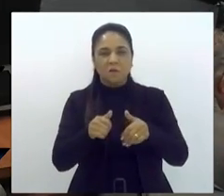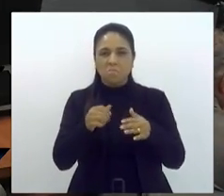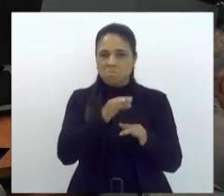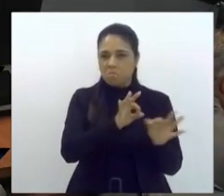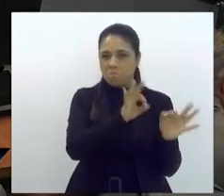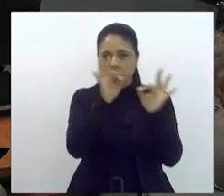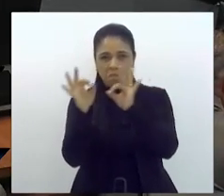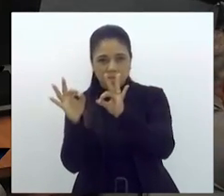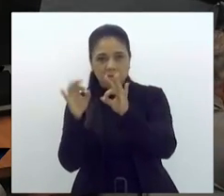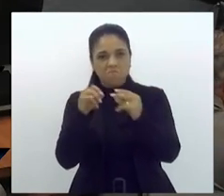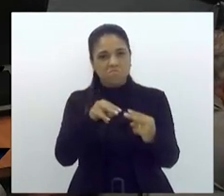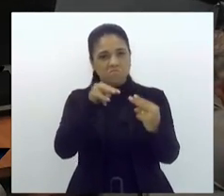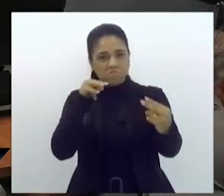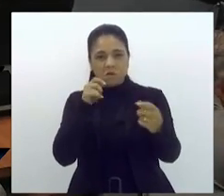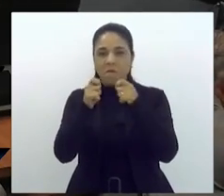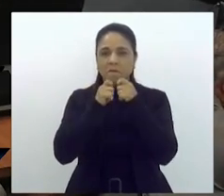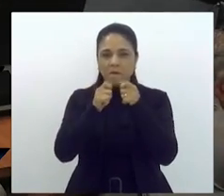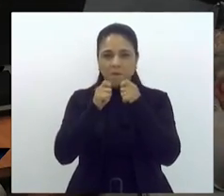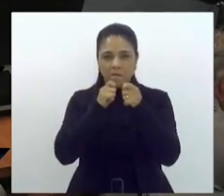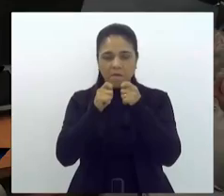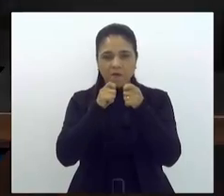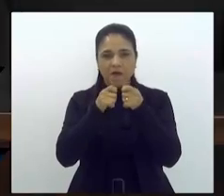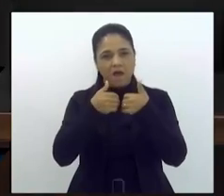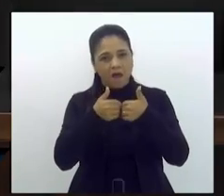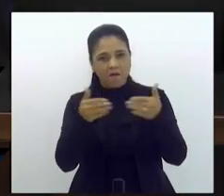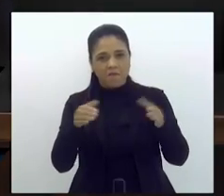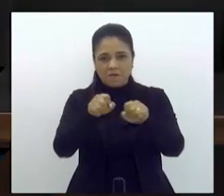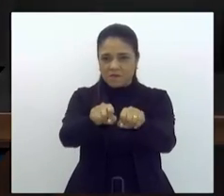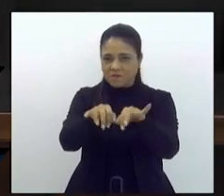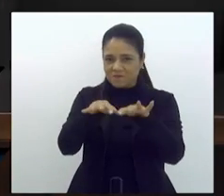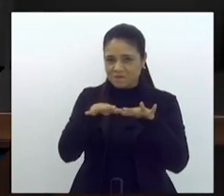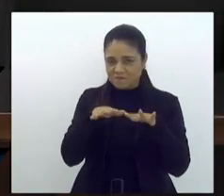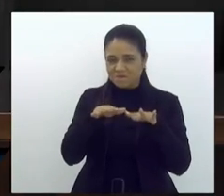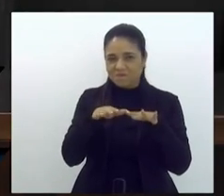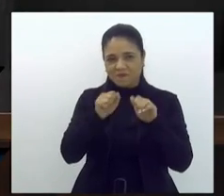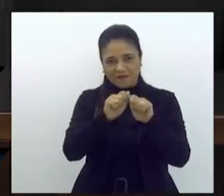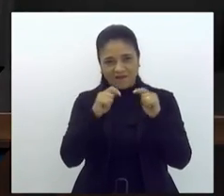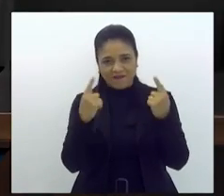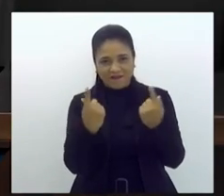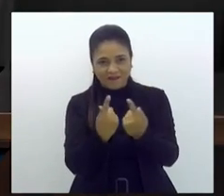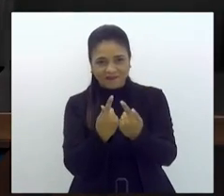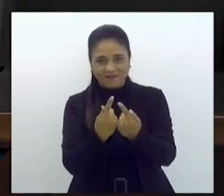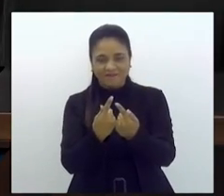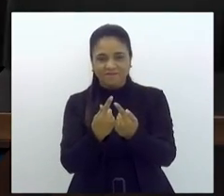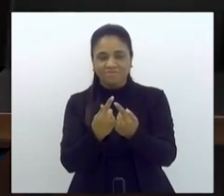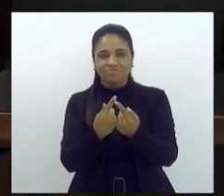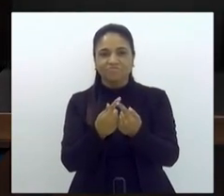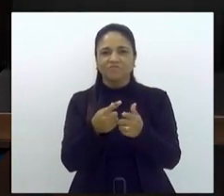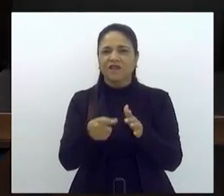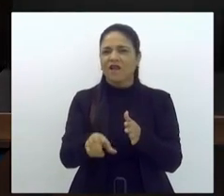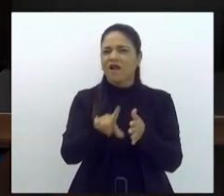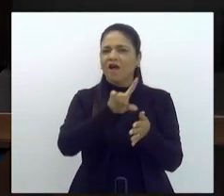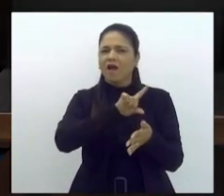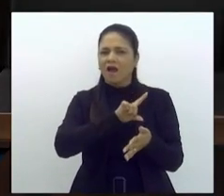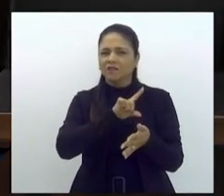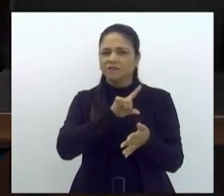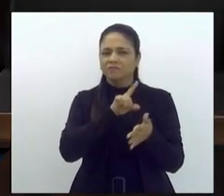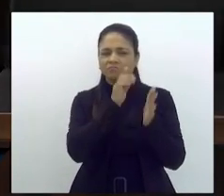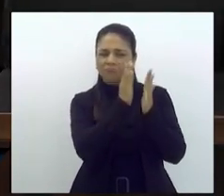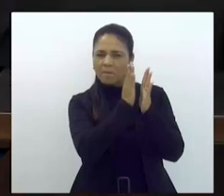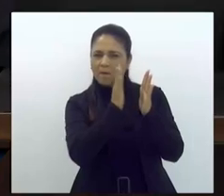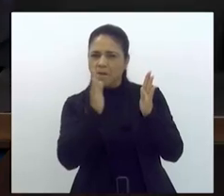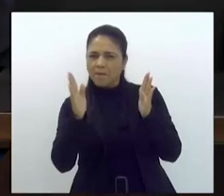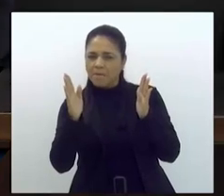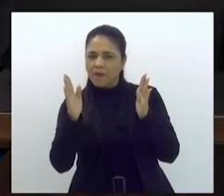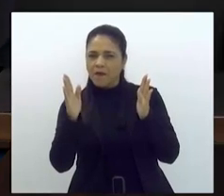Imprensa está reaberta a sessão antes da gente passar para ordem